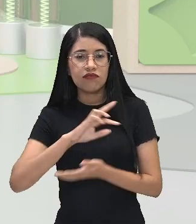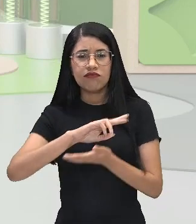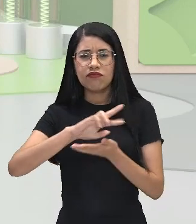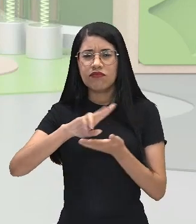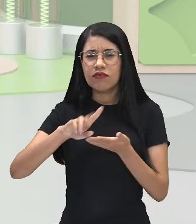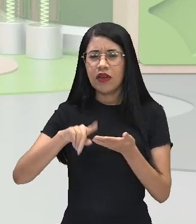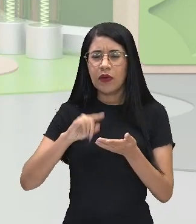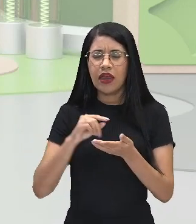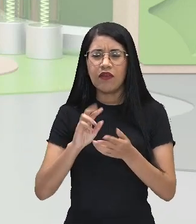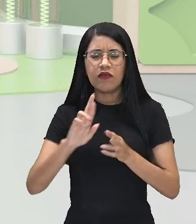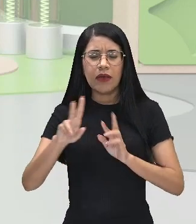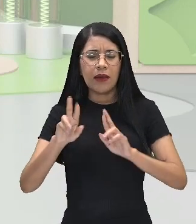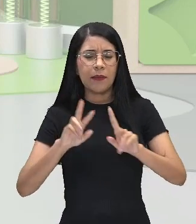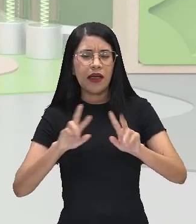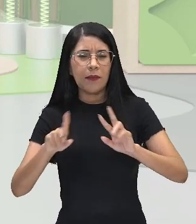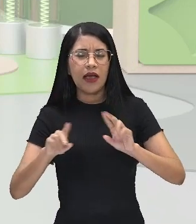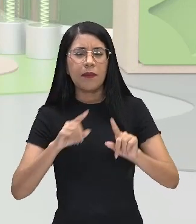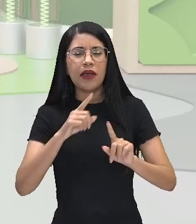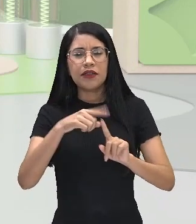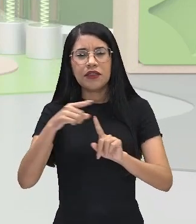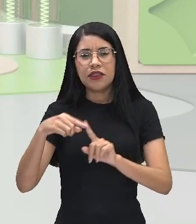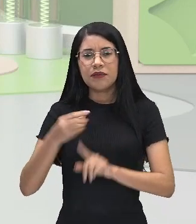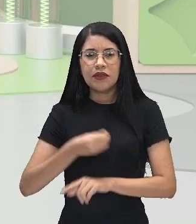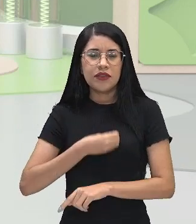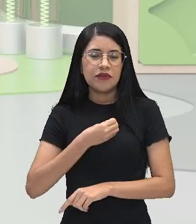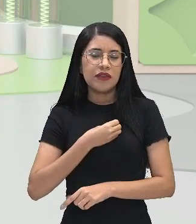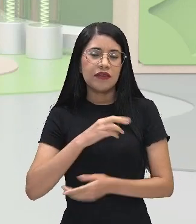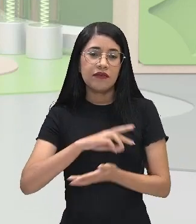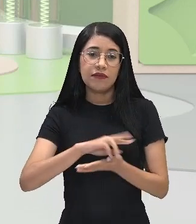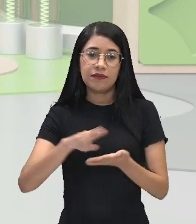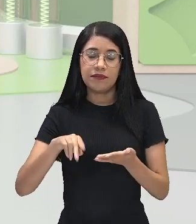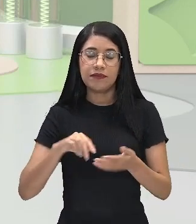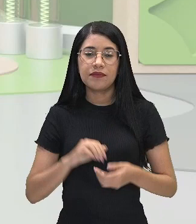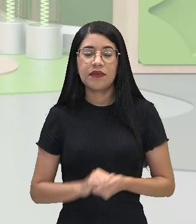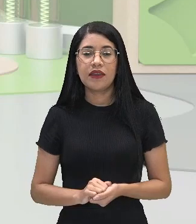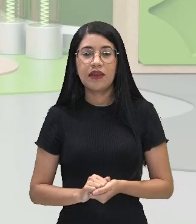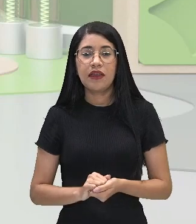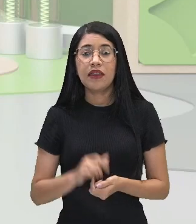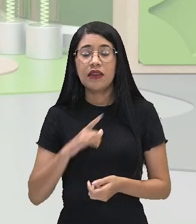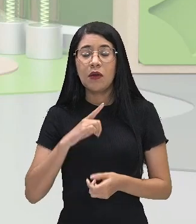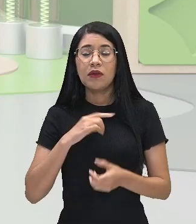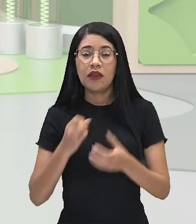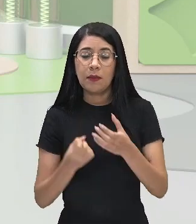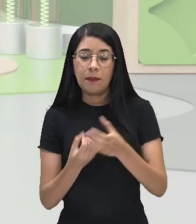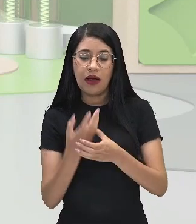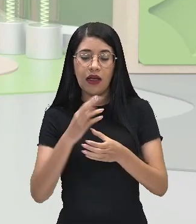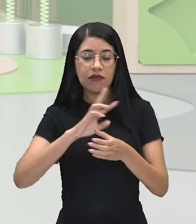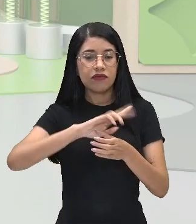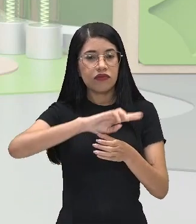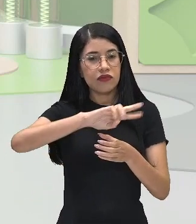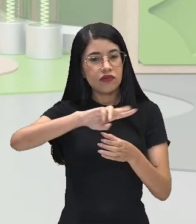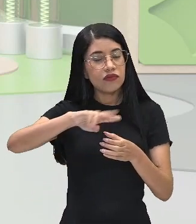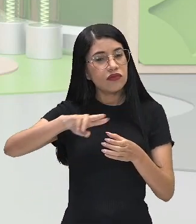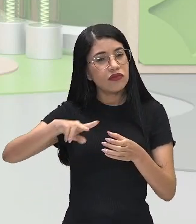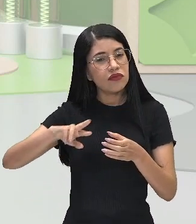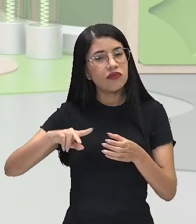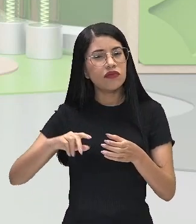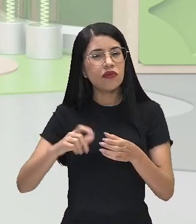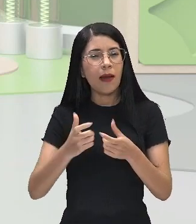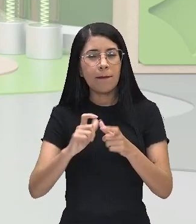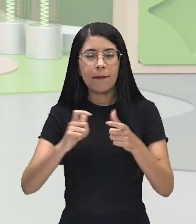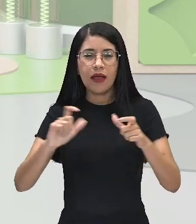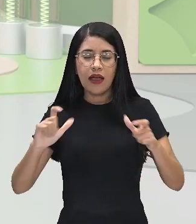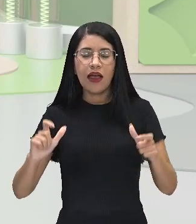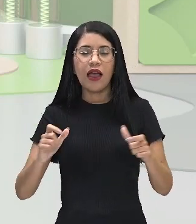são diferentes formas de vida. Então, nós temos uma biodiversidade muito grande presente